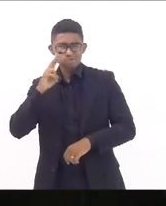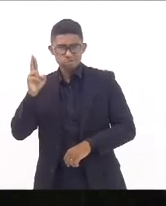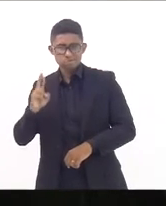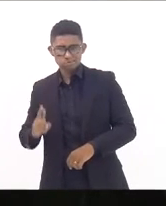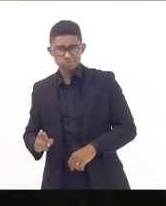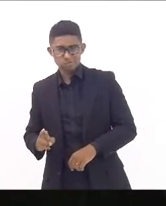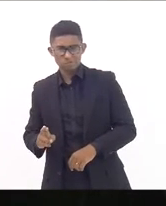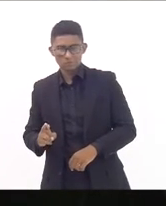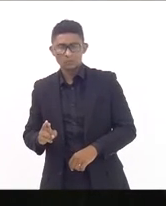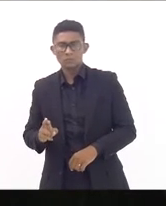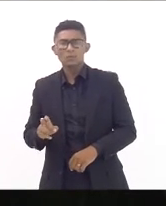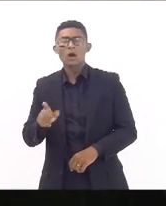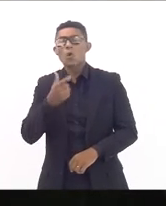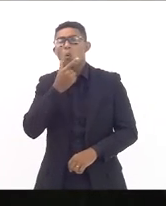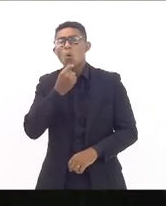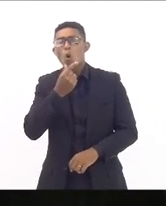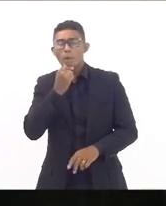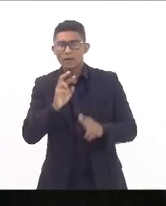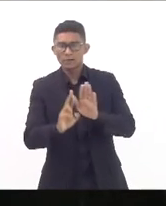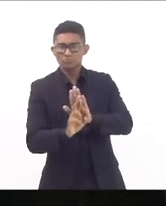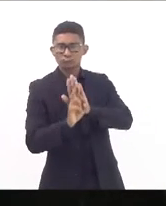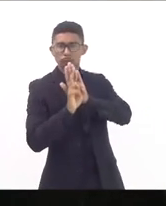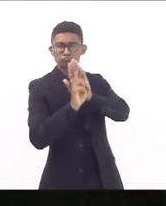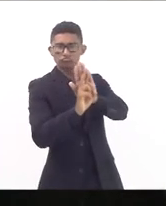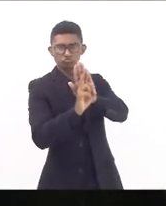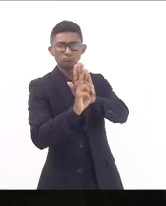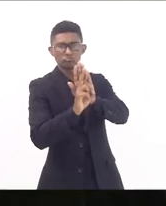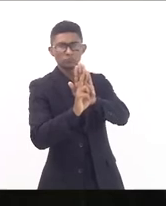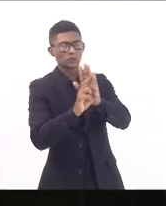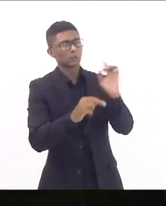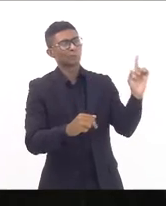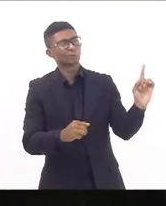o porta-voz do Putin, a dizer